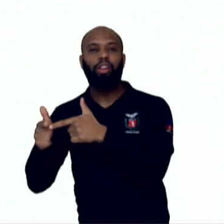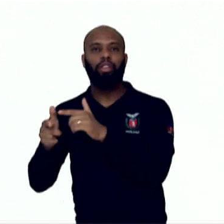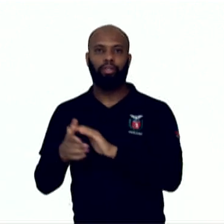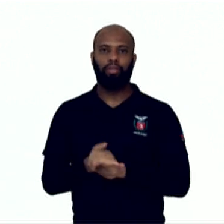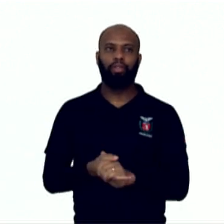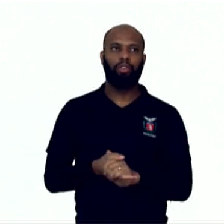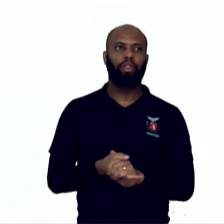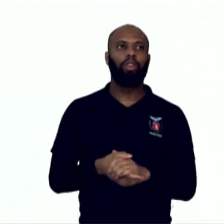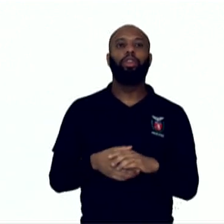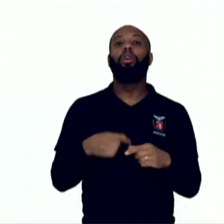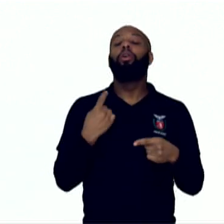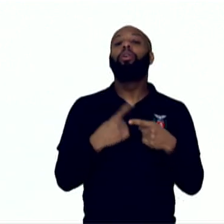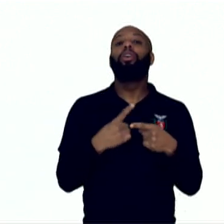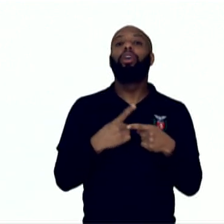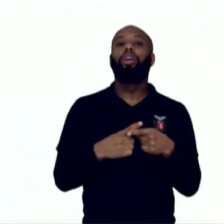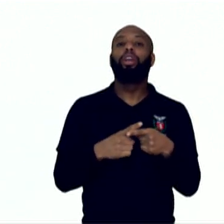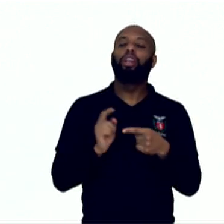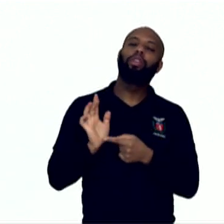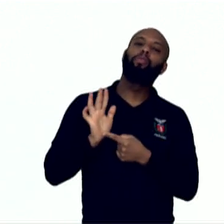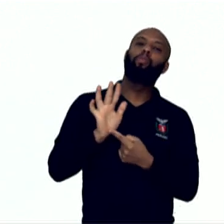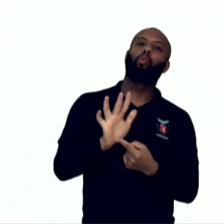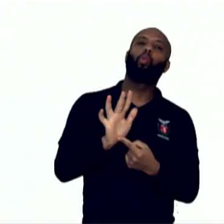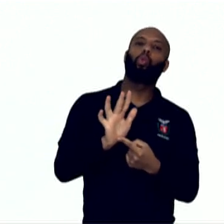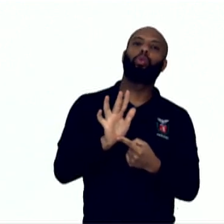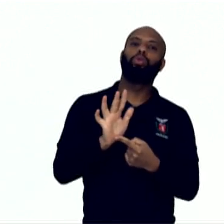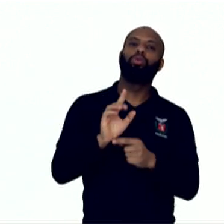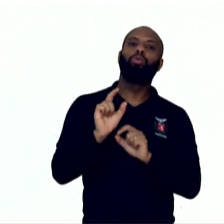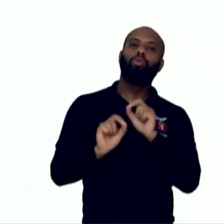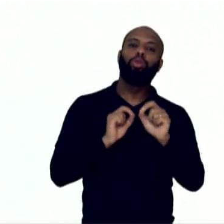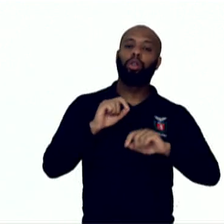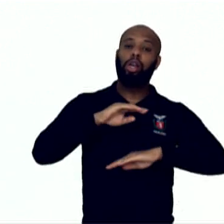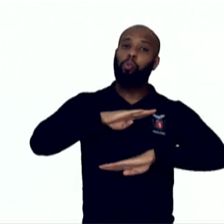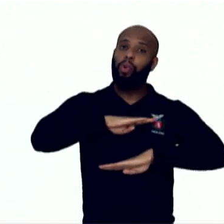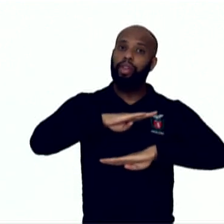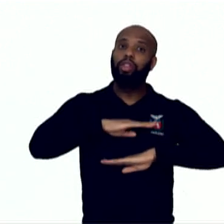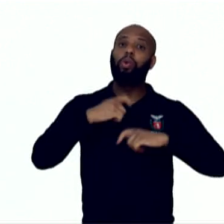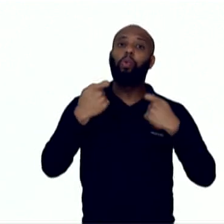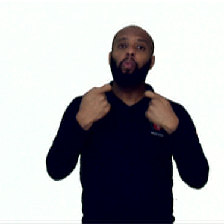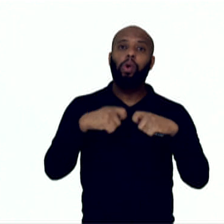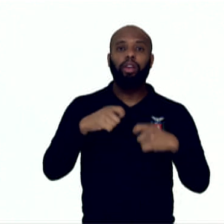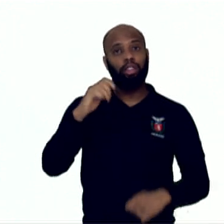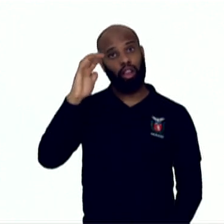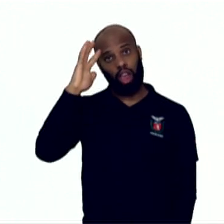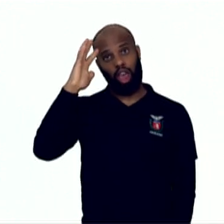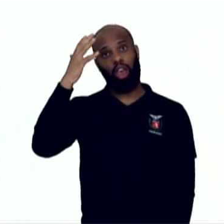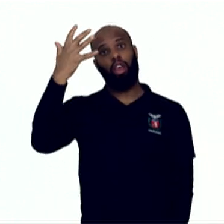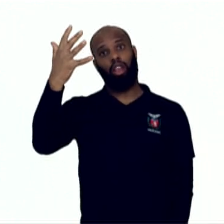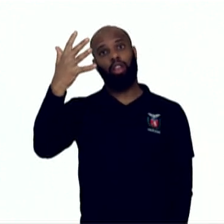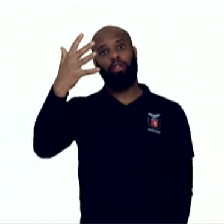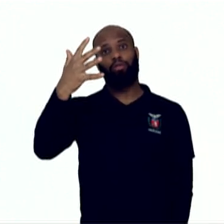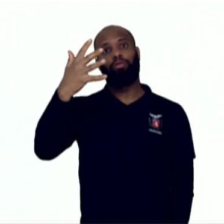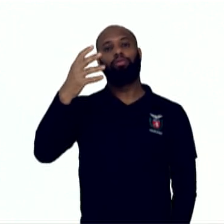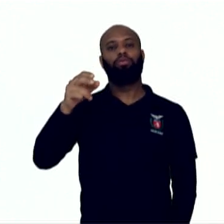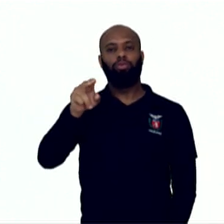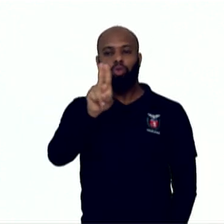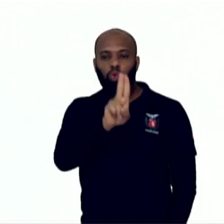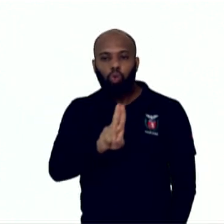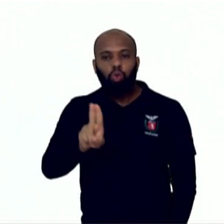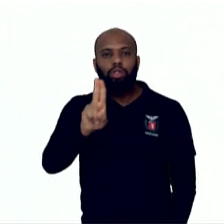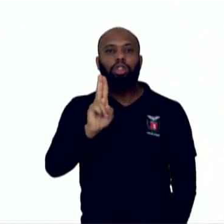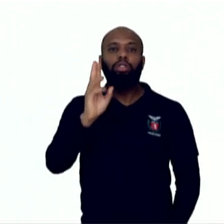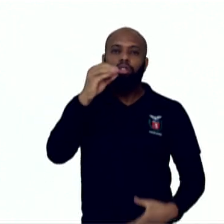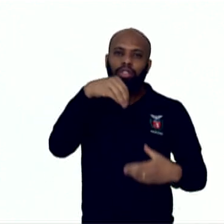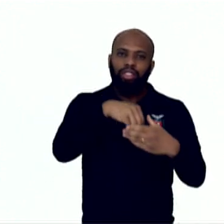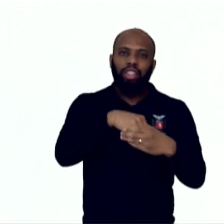mesmo? Pois apresenta uma situação que precisa ser resolvida entre as